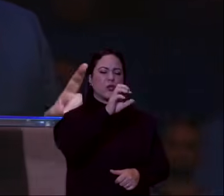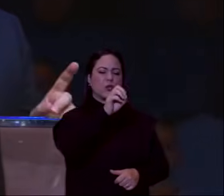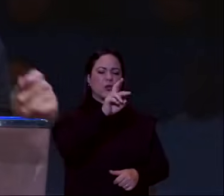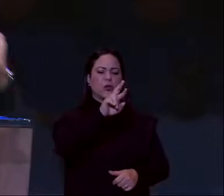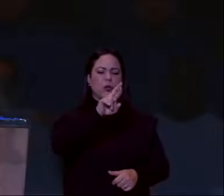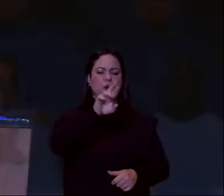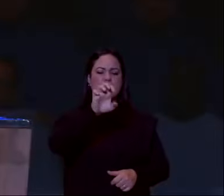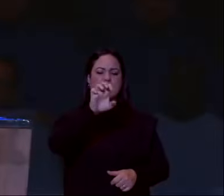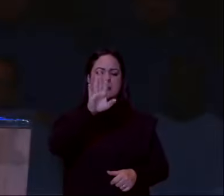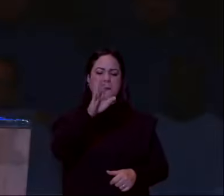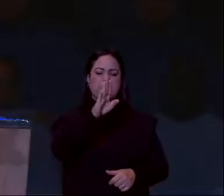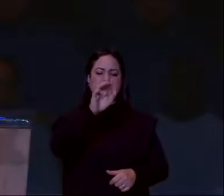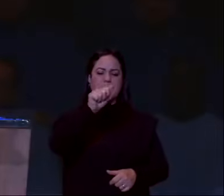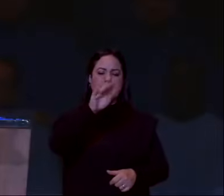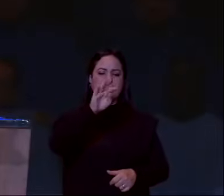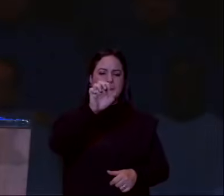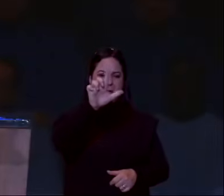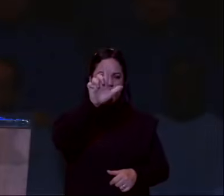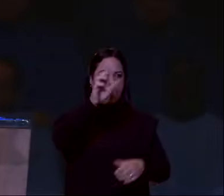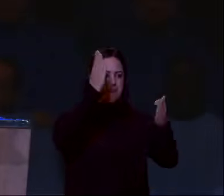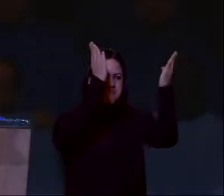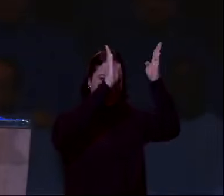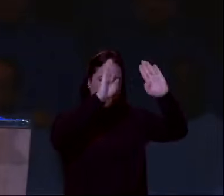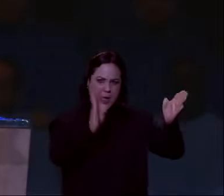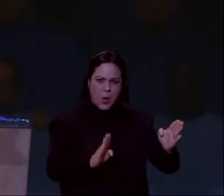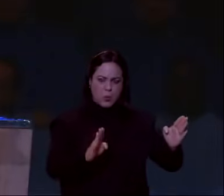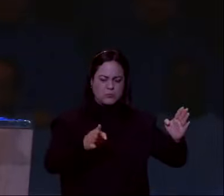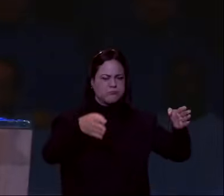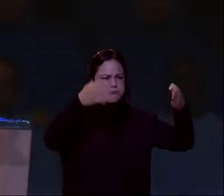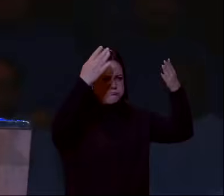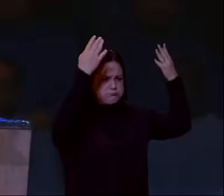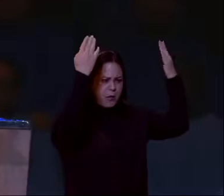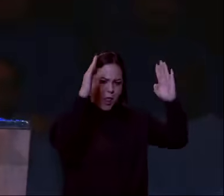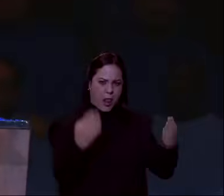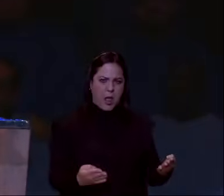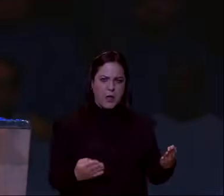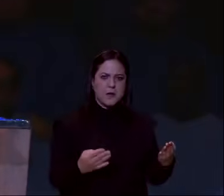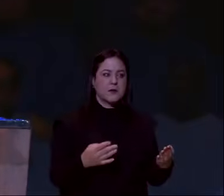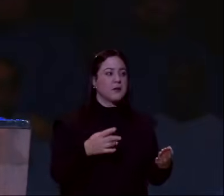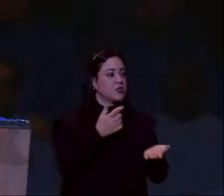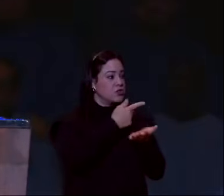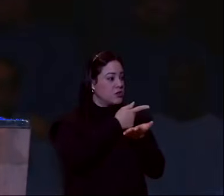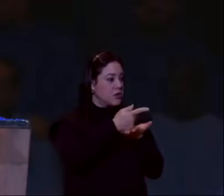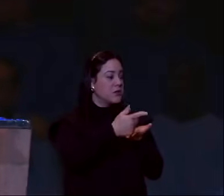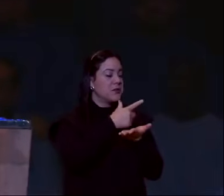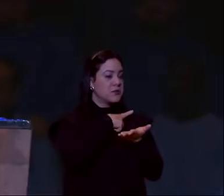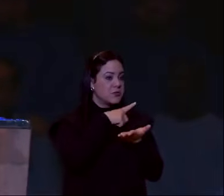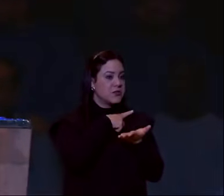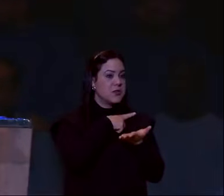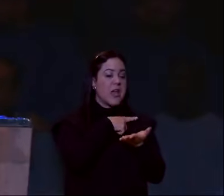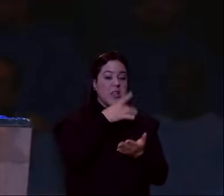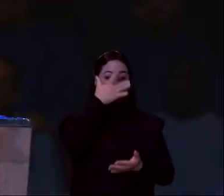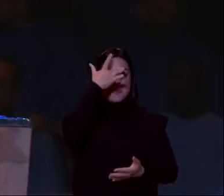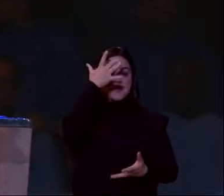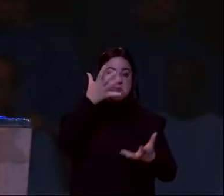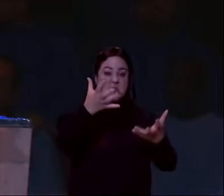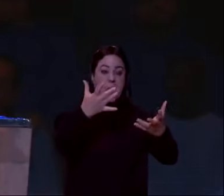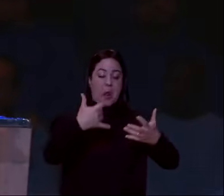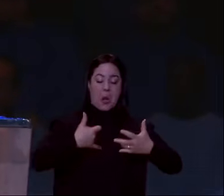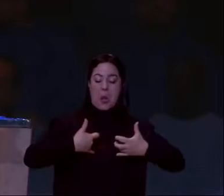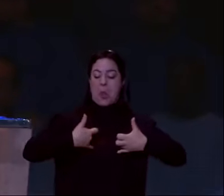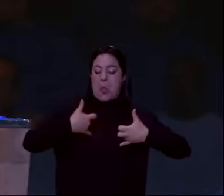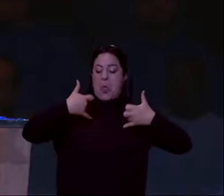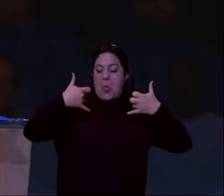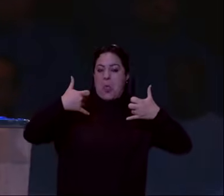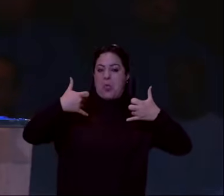de Babel, lá em Gênesis, os homens buscaram engrandecerem-se a si mesmos. E